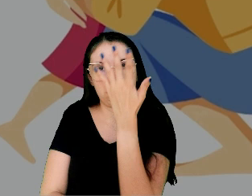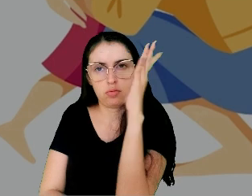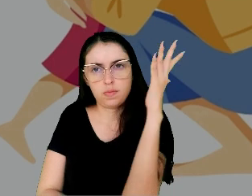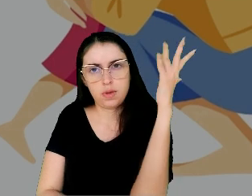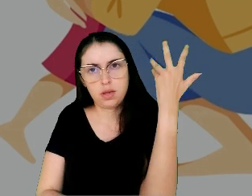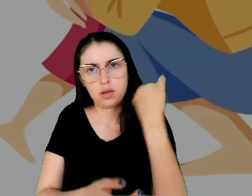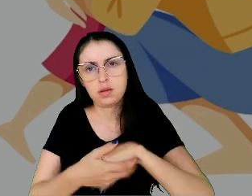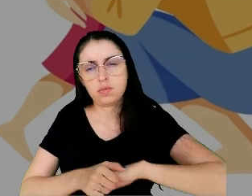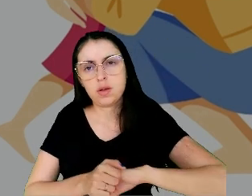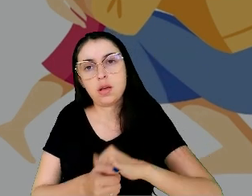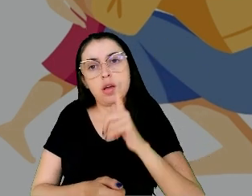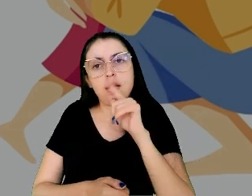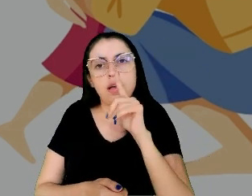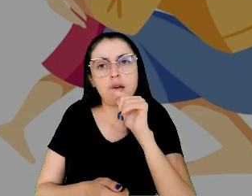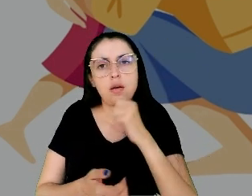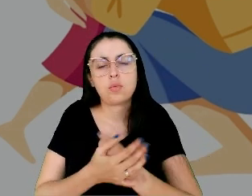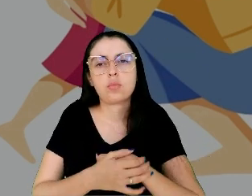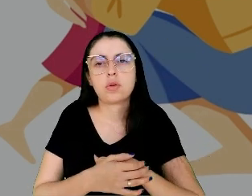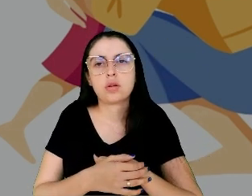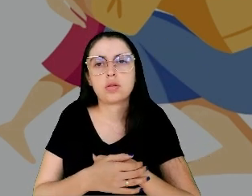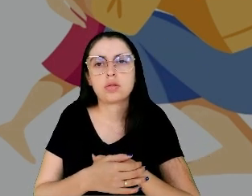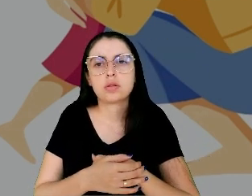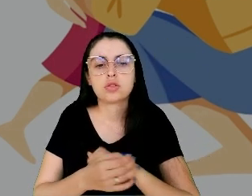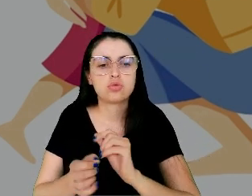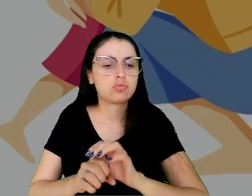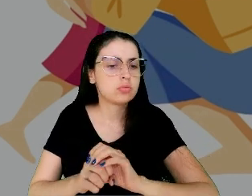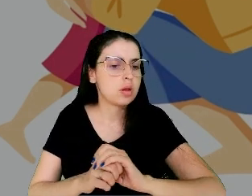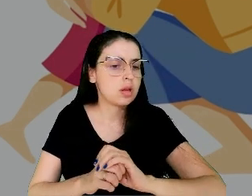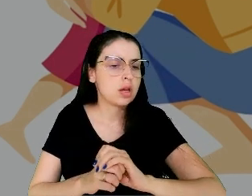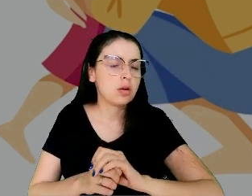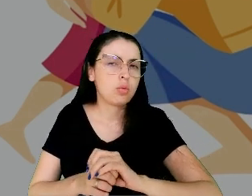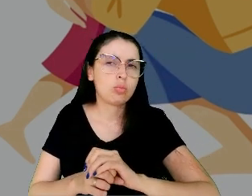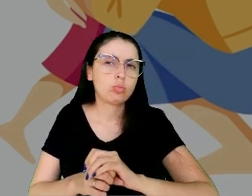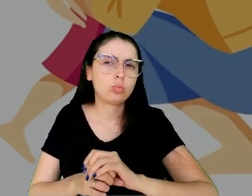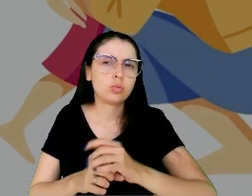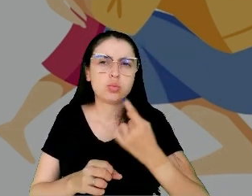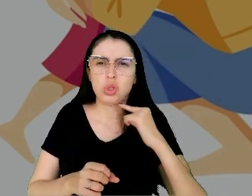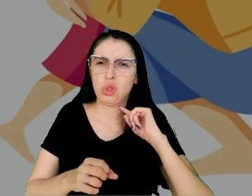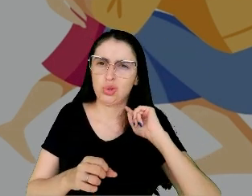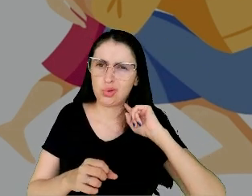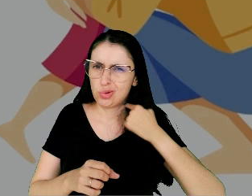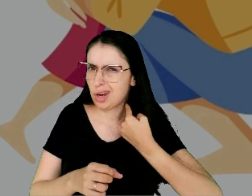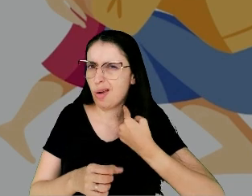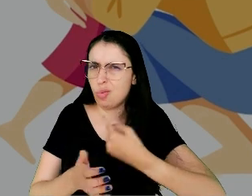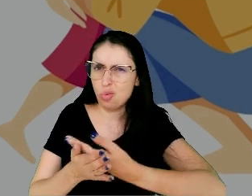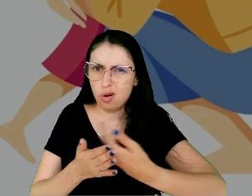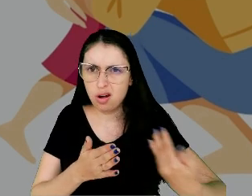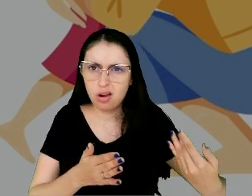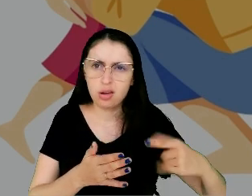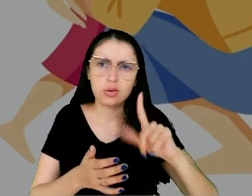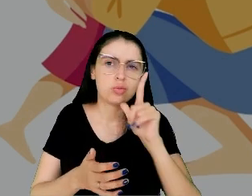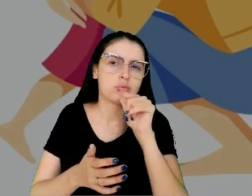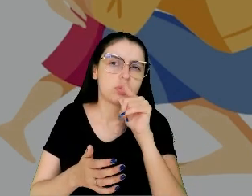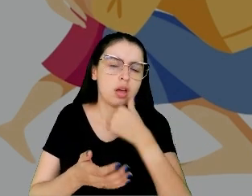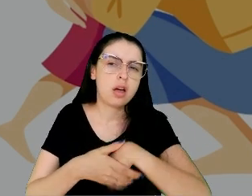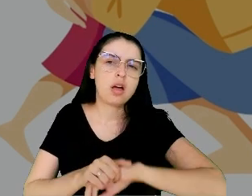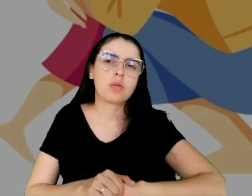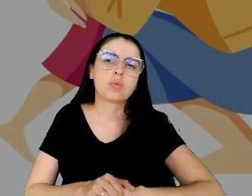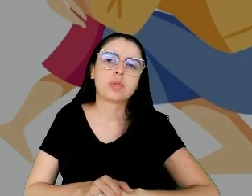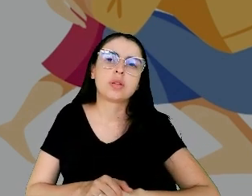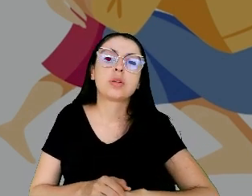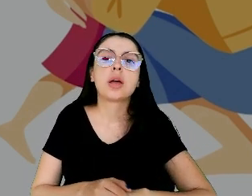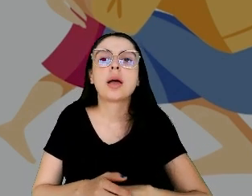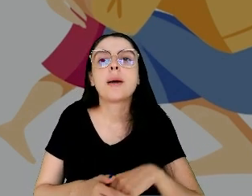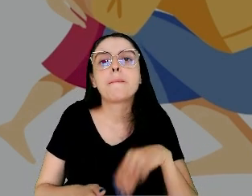a água, a despoluição da água e o saneamento e a biodiversidade.